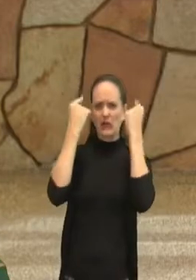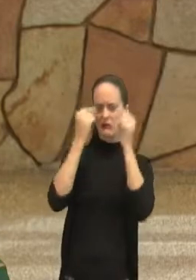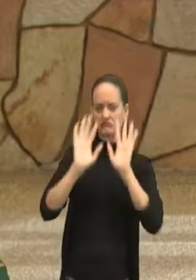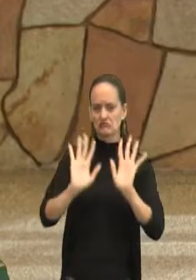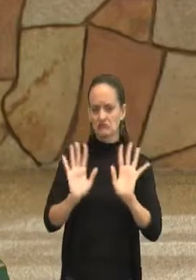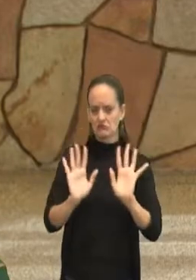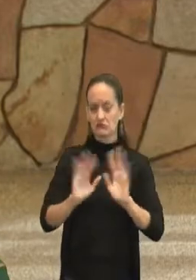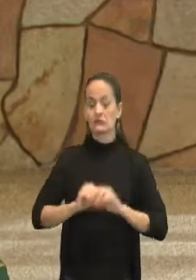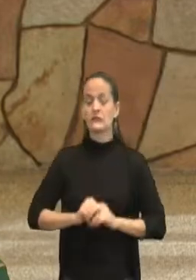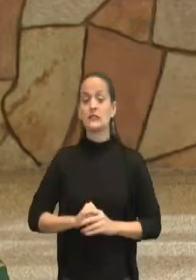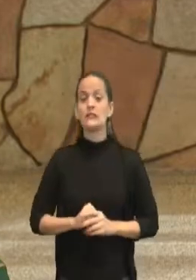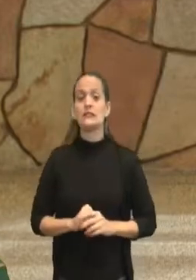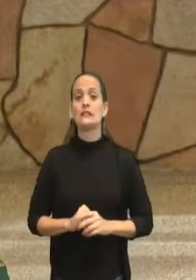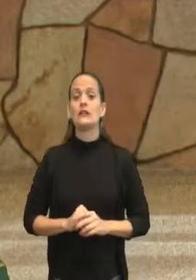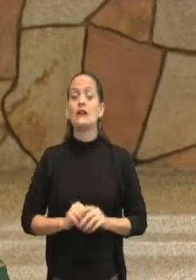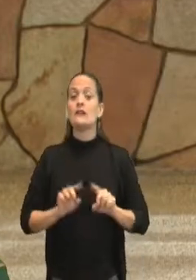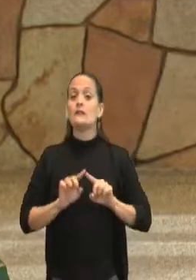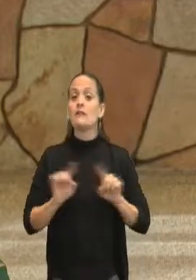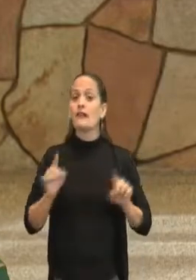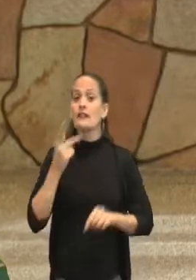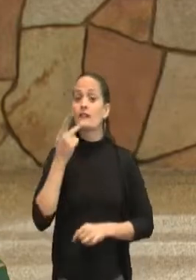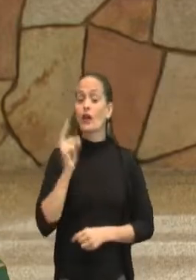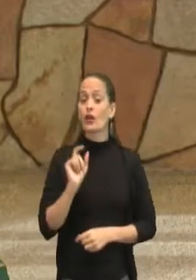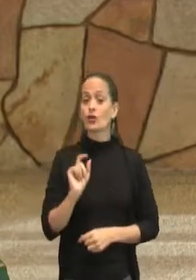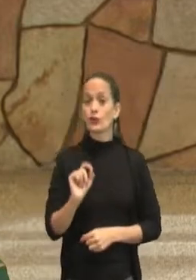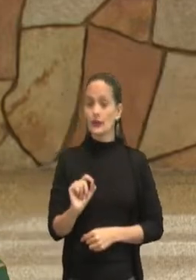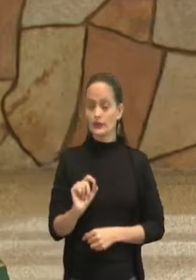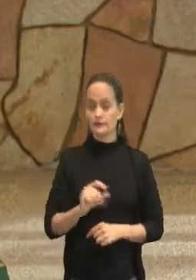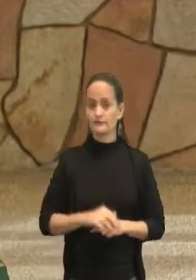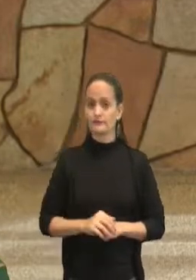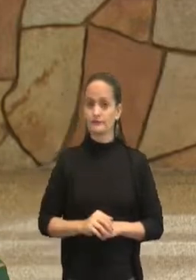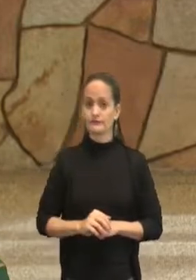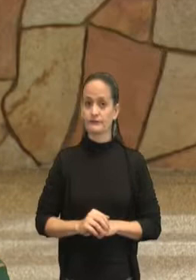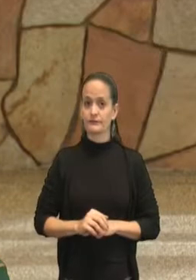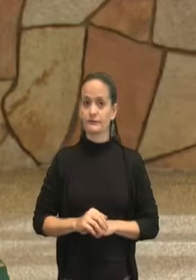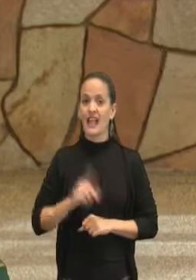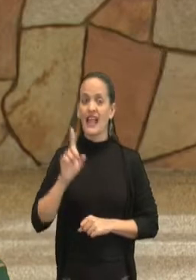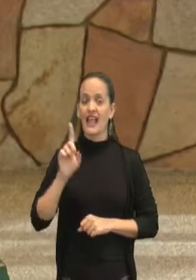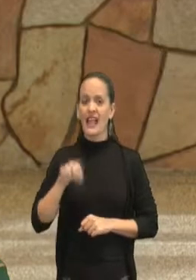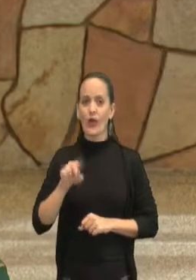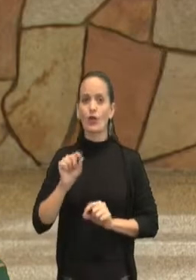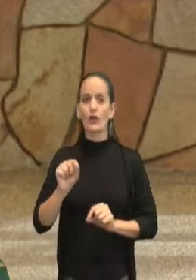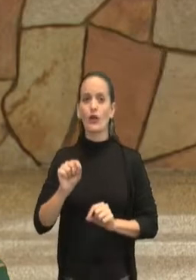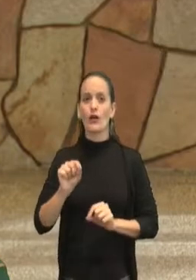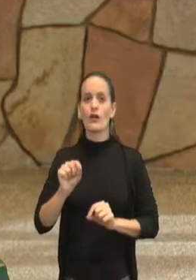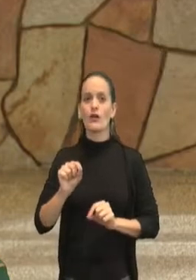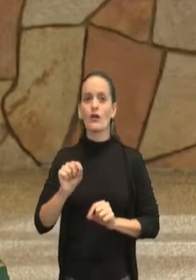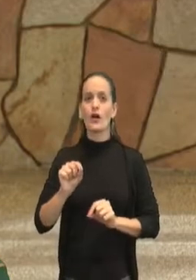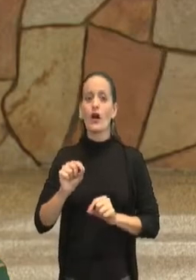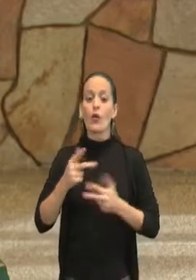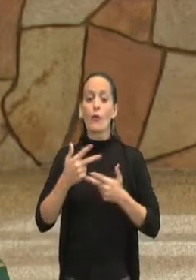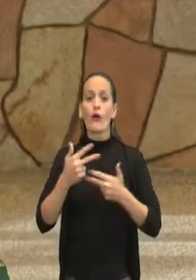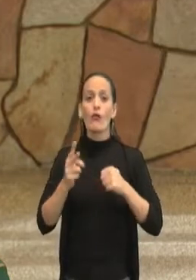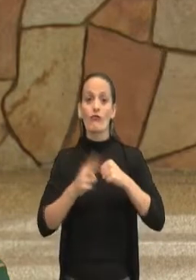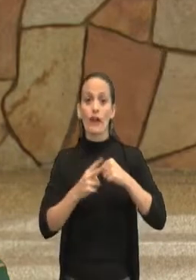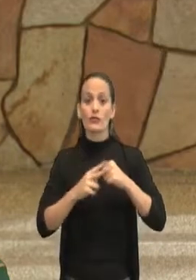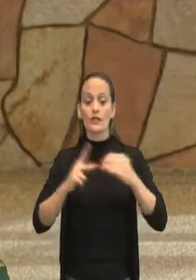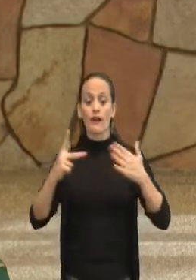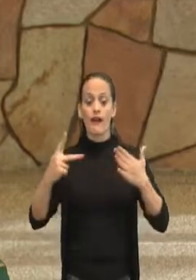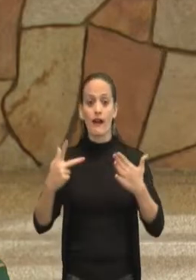verbal significa. Ele aponta para uma ação que aconteceu, que foi